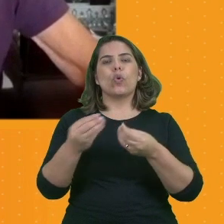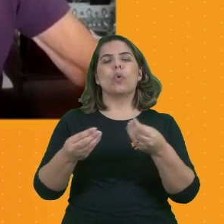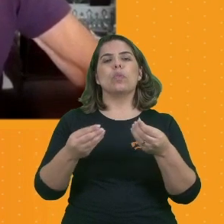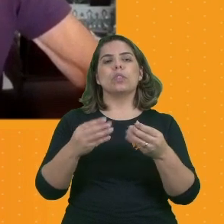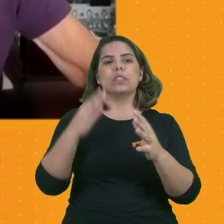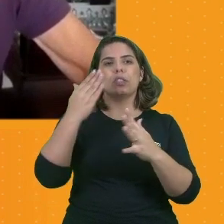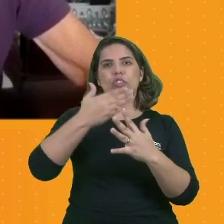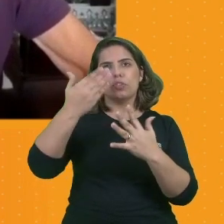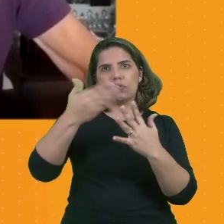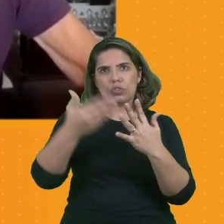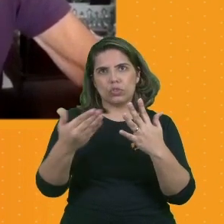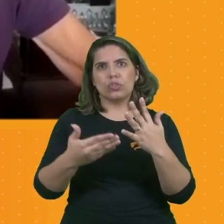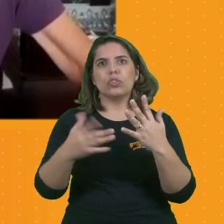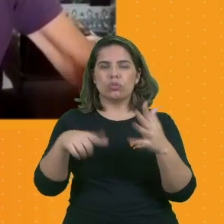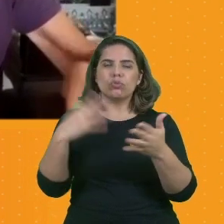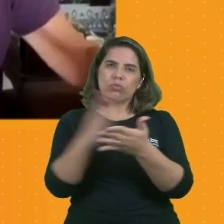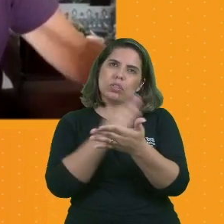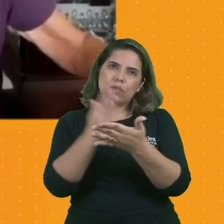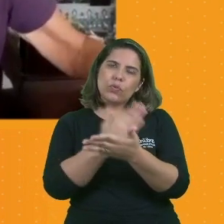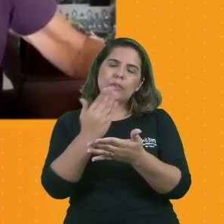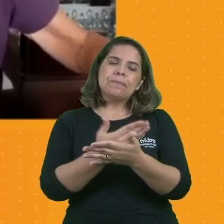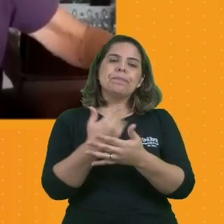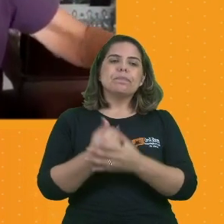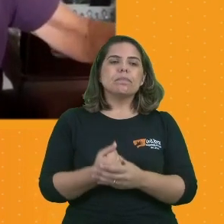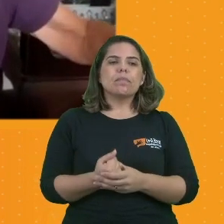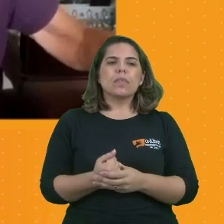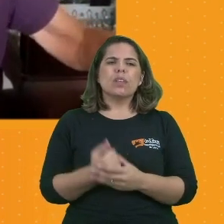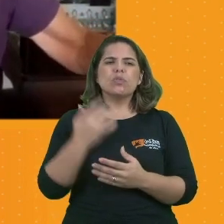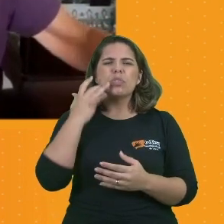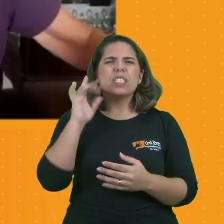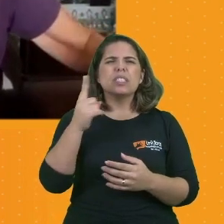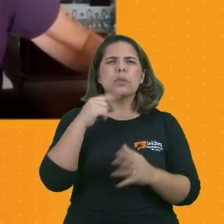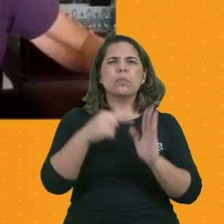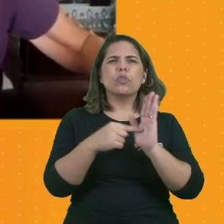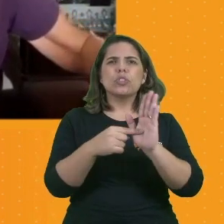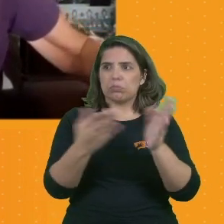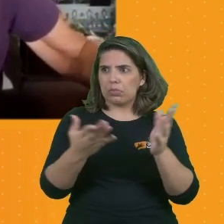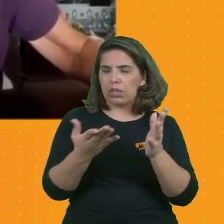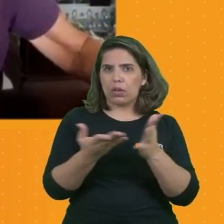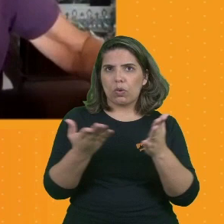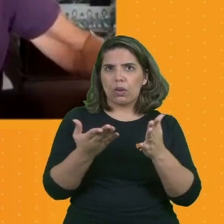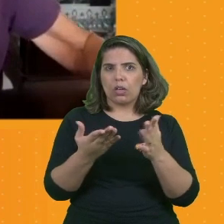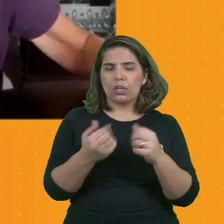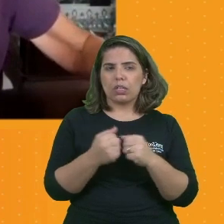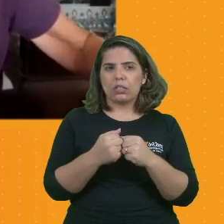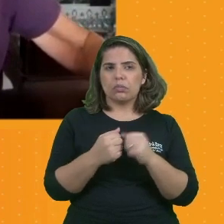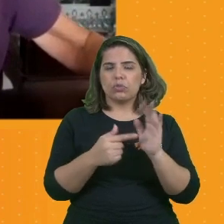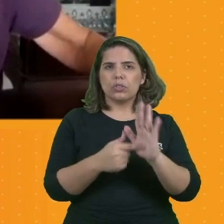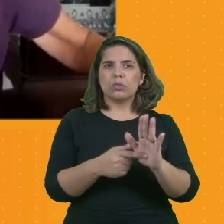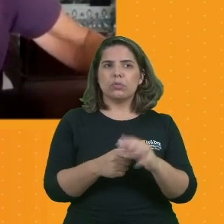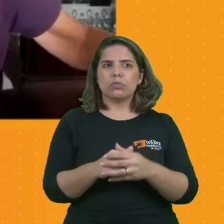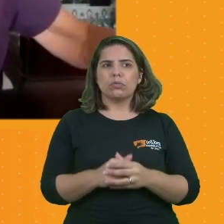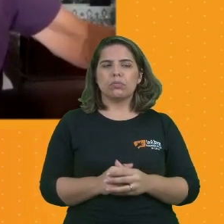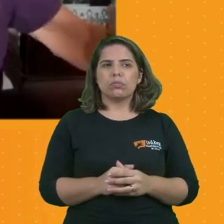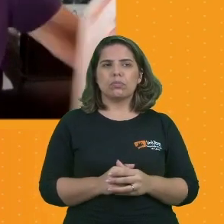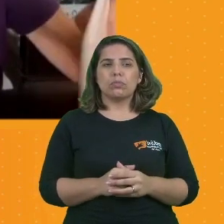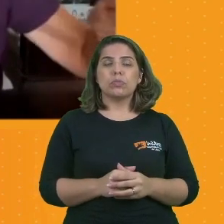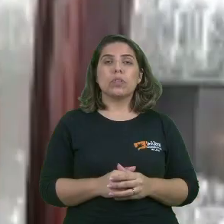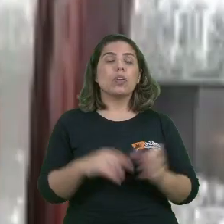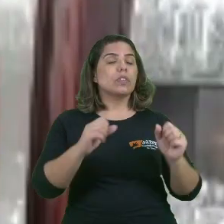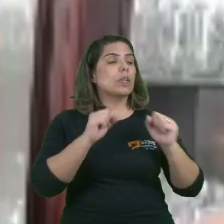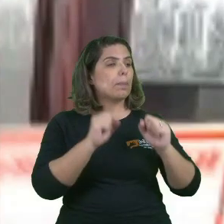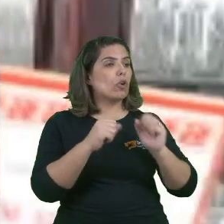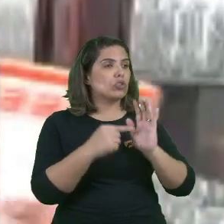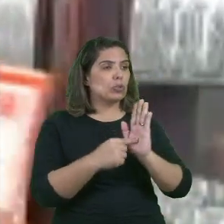divisão fazer eu não sei se mostramos o livro agora temos você